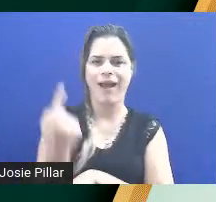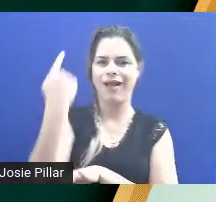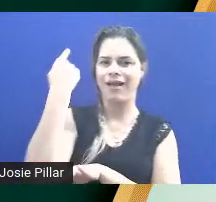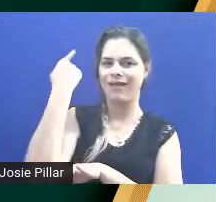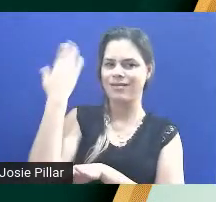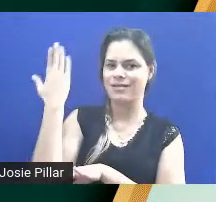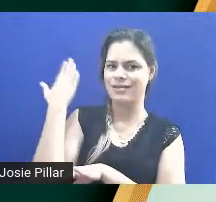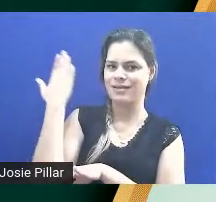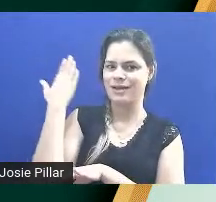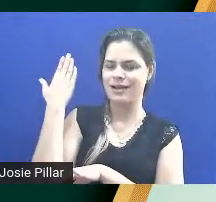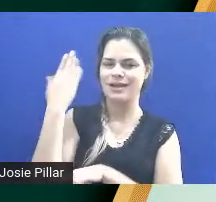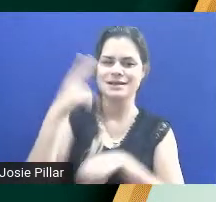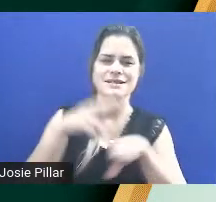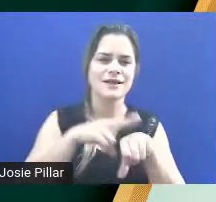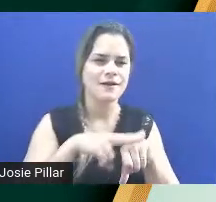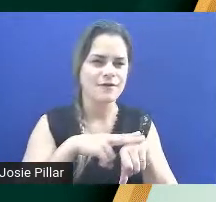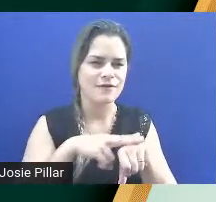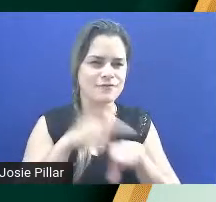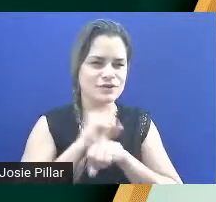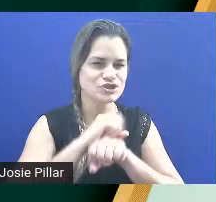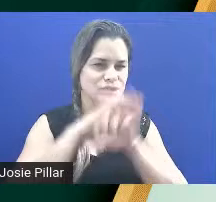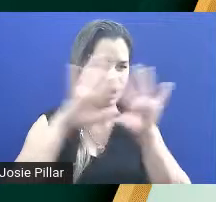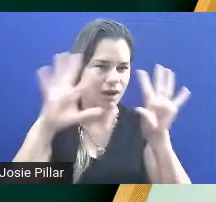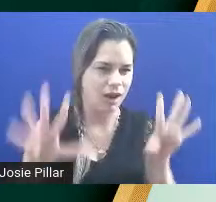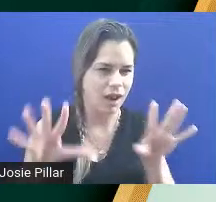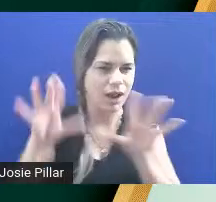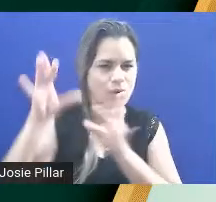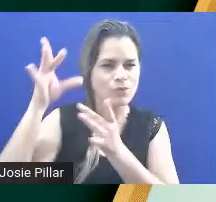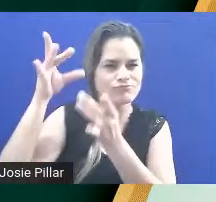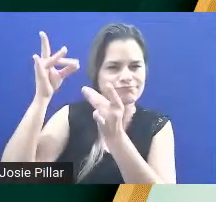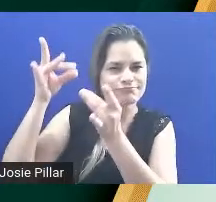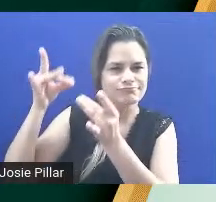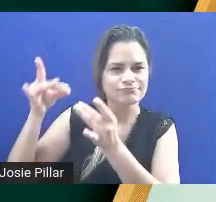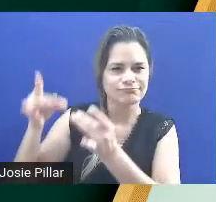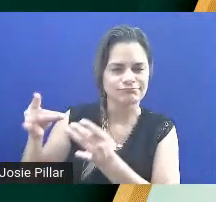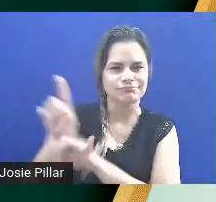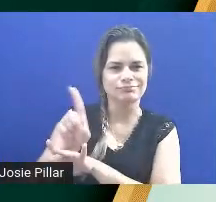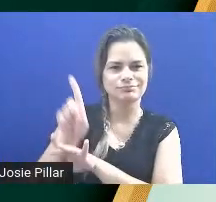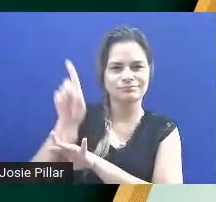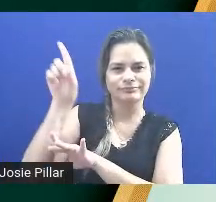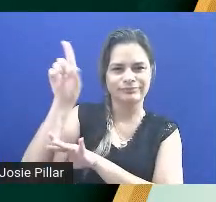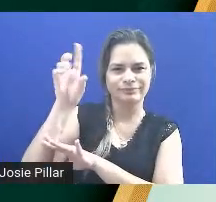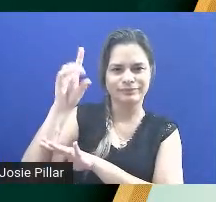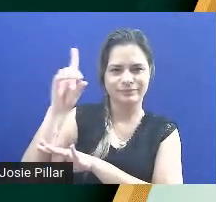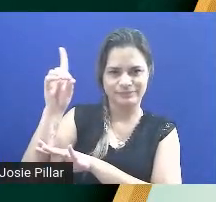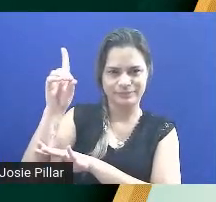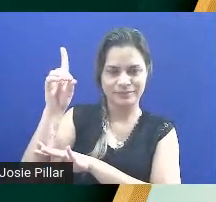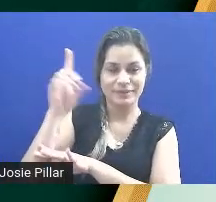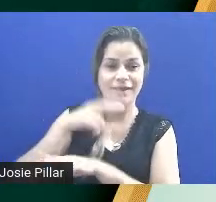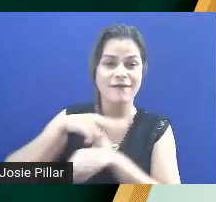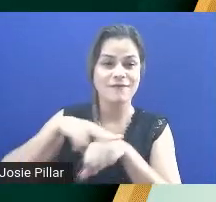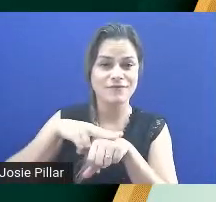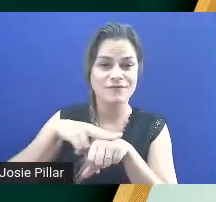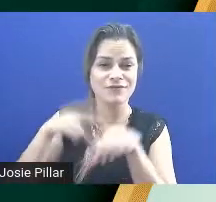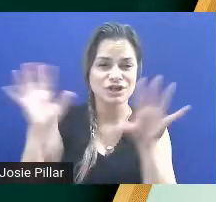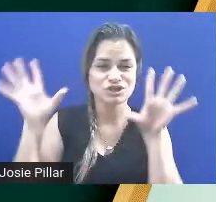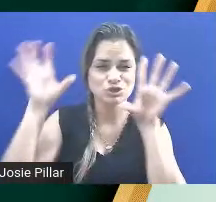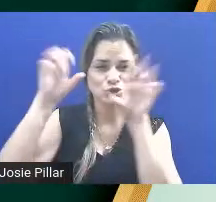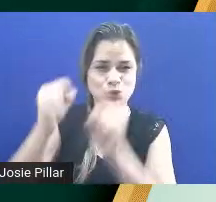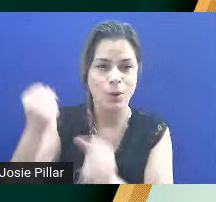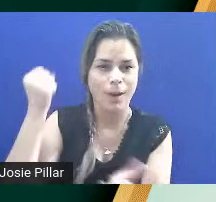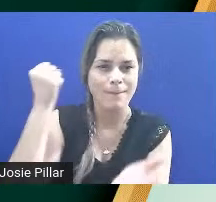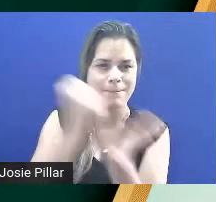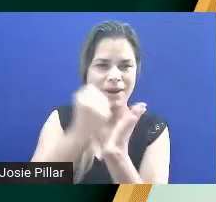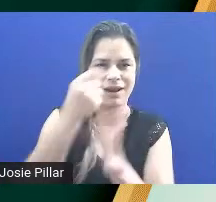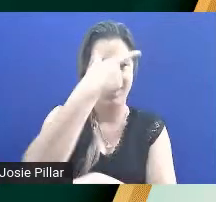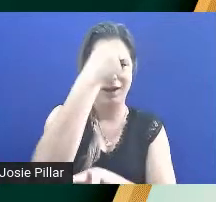imagem uma tela verde clara com um detalhe no canto superior direito em verde escuro, onde está o logo da